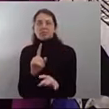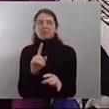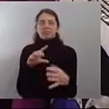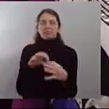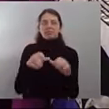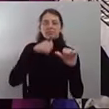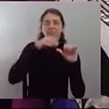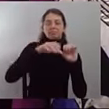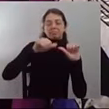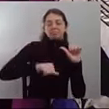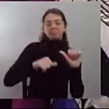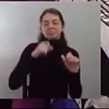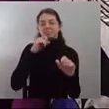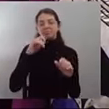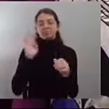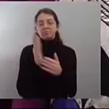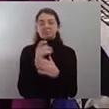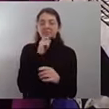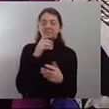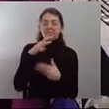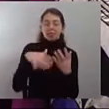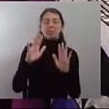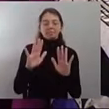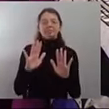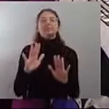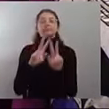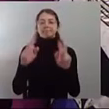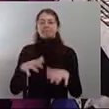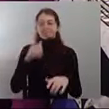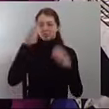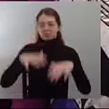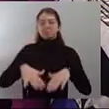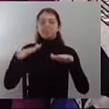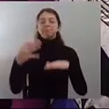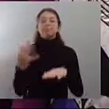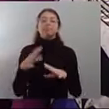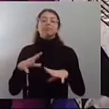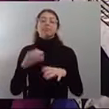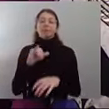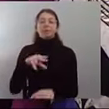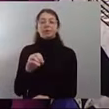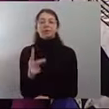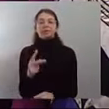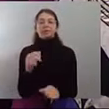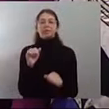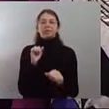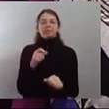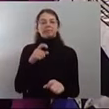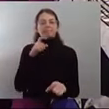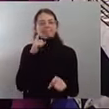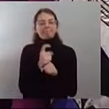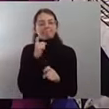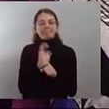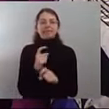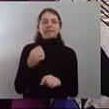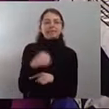que nós próprios instamos esta Assembleia a realizar, mesmo perante a resistência do INOVA à sua realização. Lamento ter de começar este discurso de